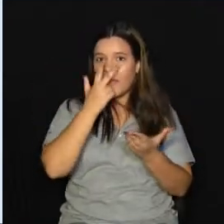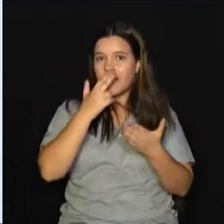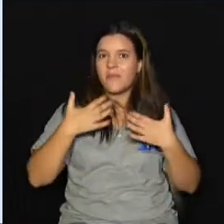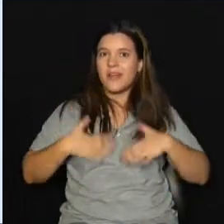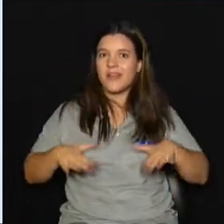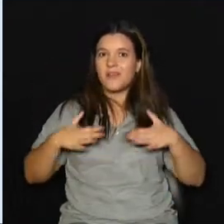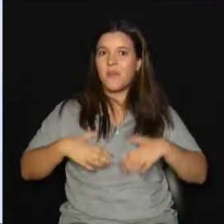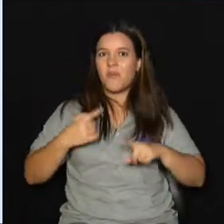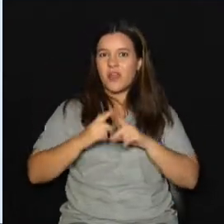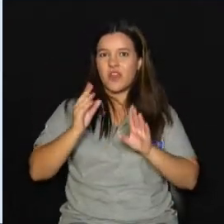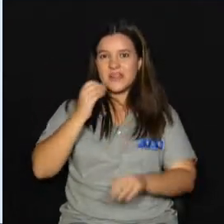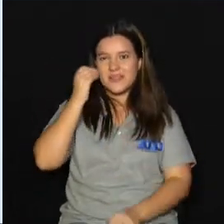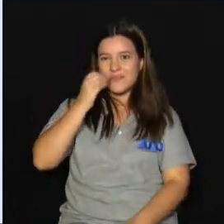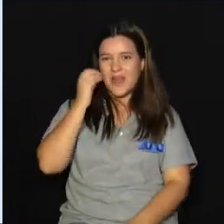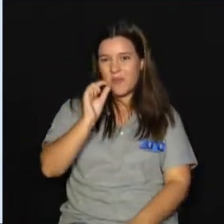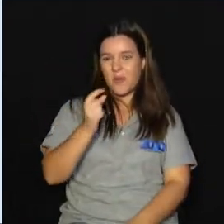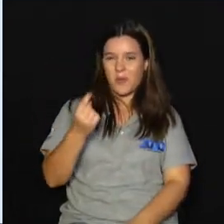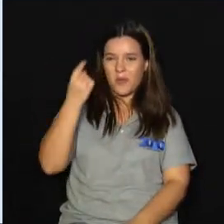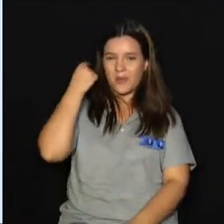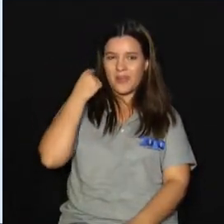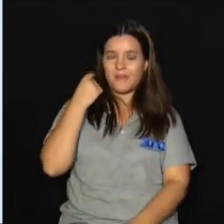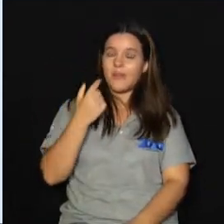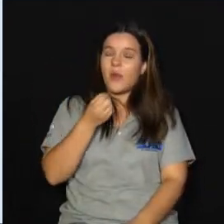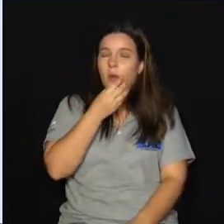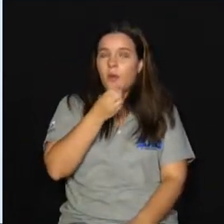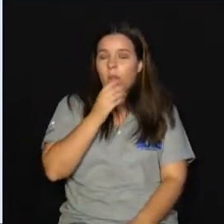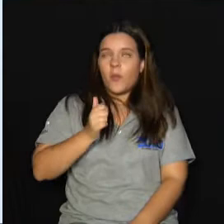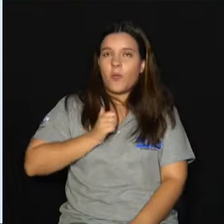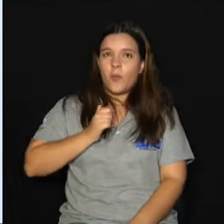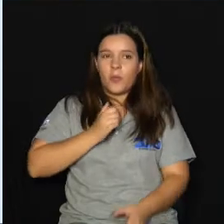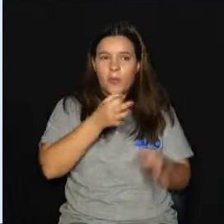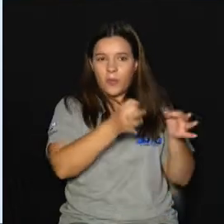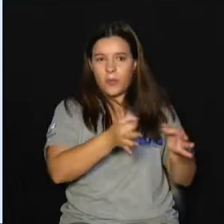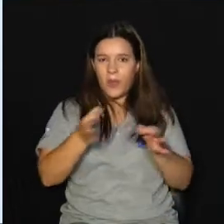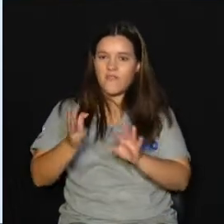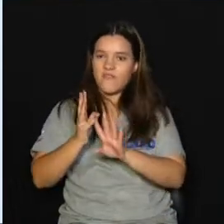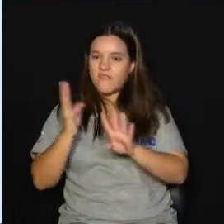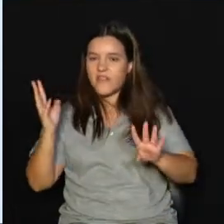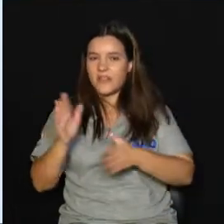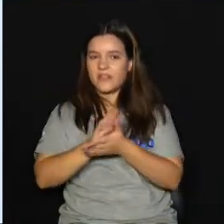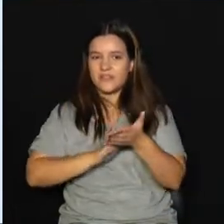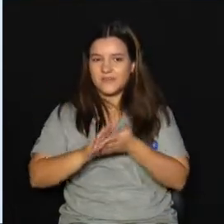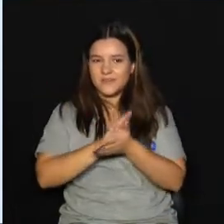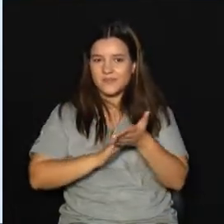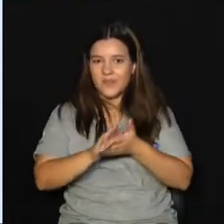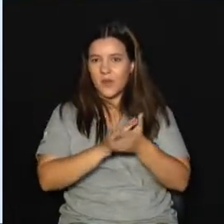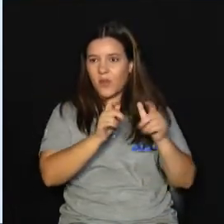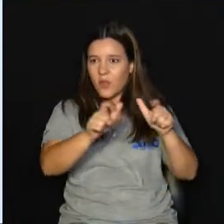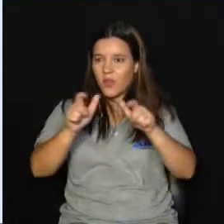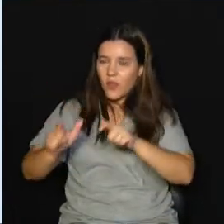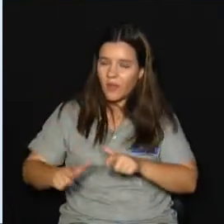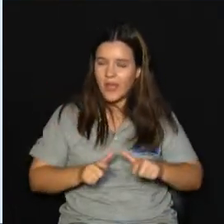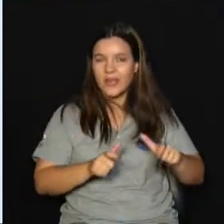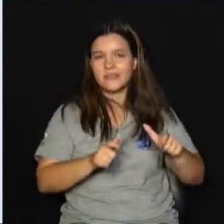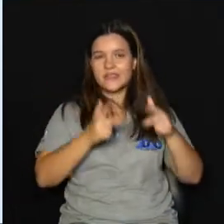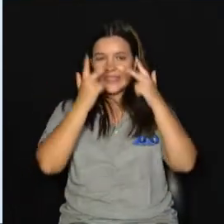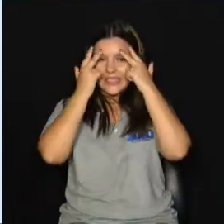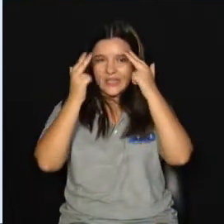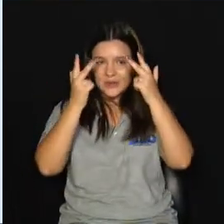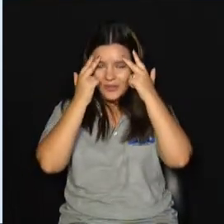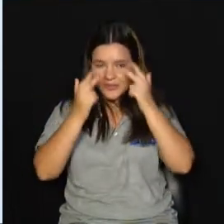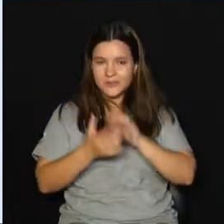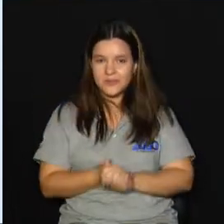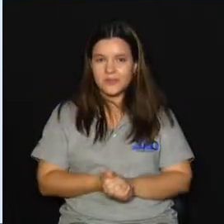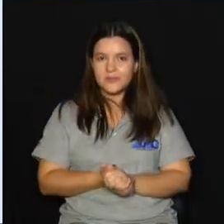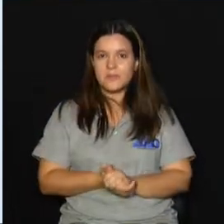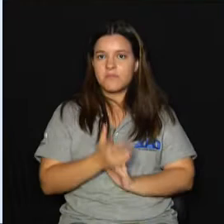experiência recente. Então, ainda bem que está dando tudo certo, não estamos tendo fila, os lugares estão tranquilos, que isso seja um